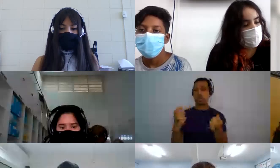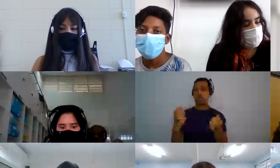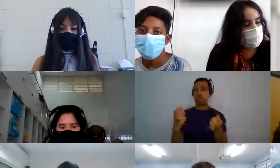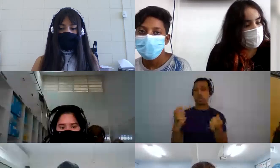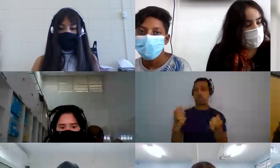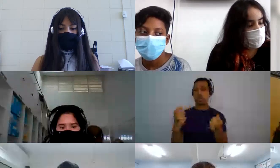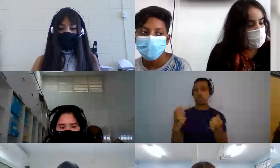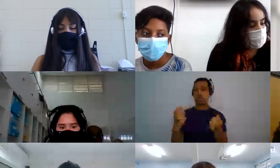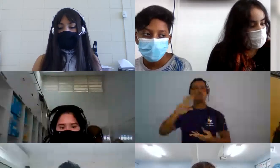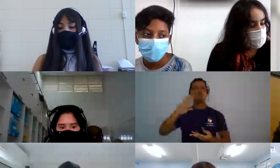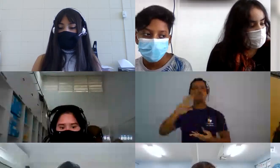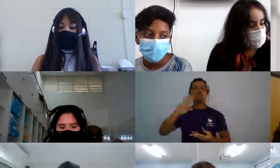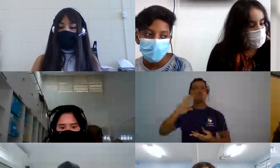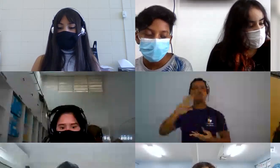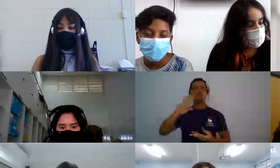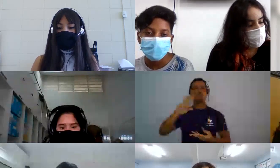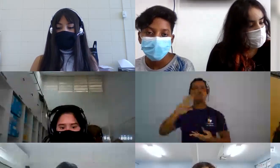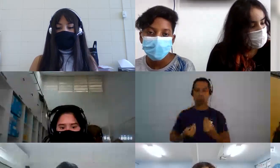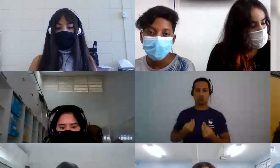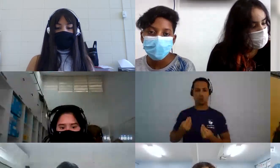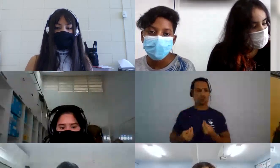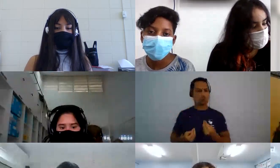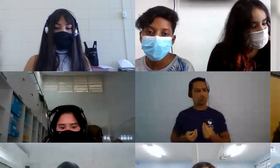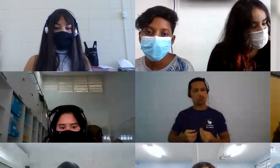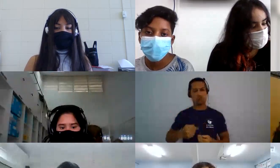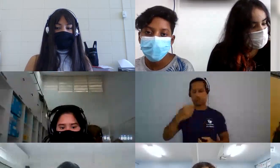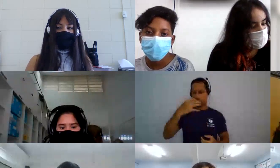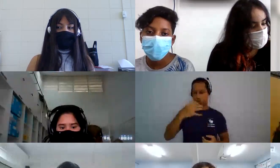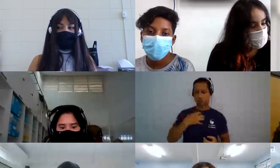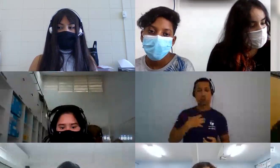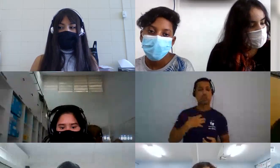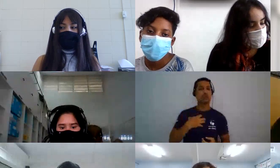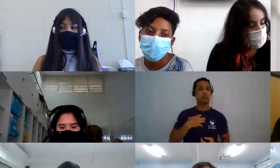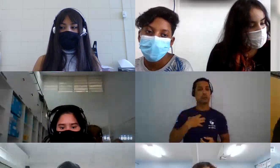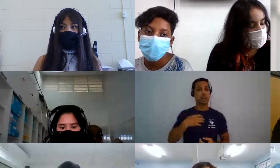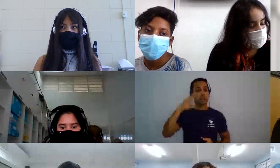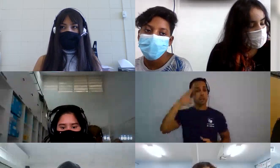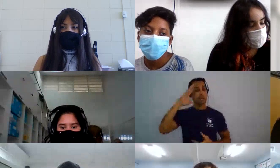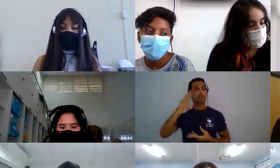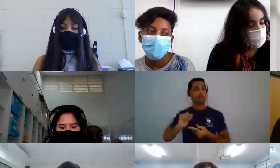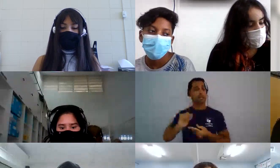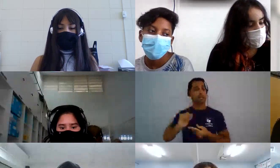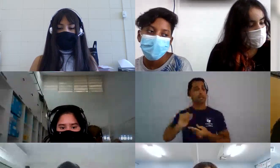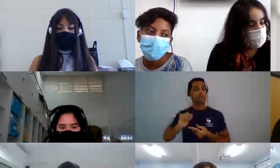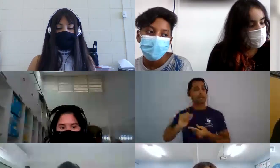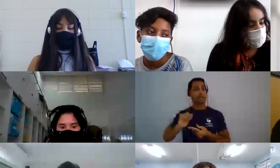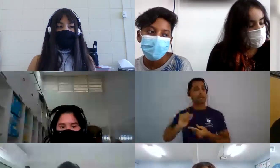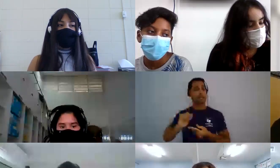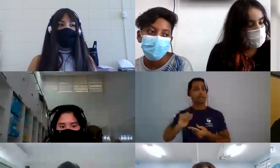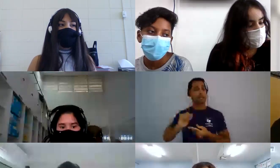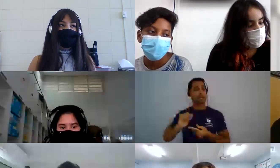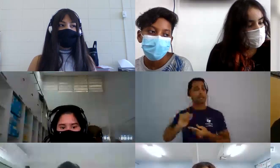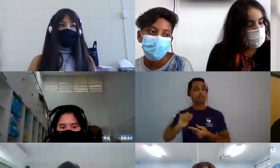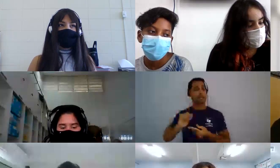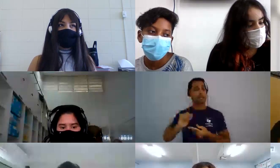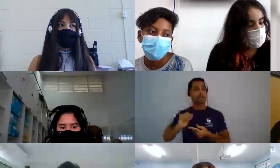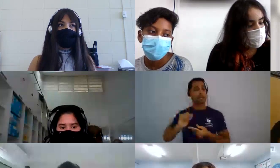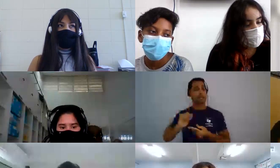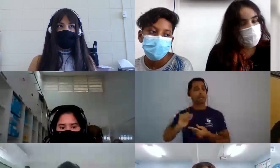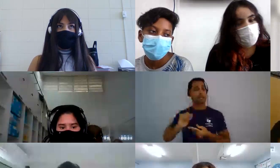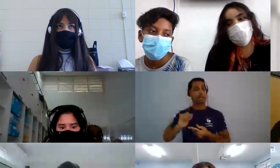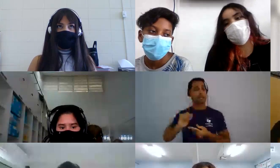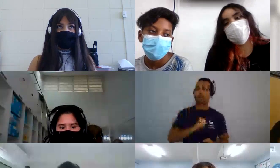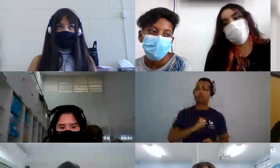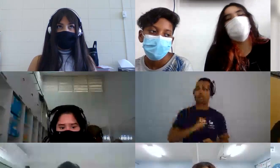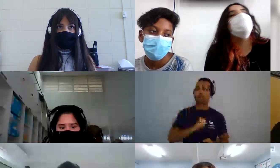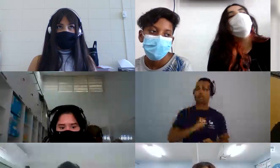compreendê-la. Compreender qual que é o teu estilo, compreender qual que é o teu jeito, compreender de quem teu coração gosta, compreender quem você